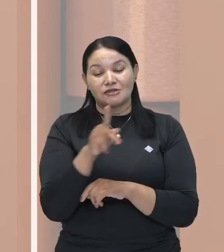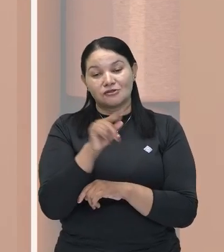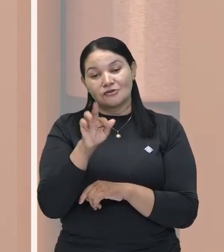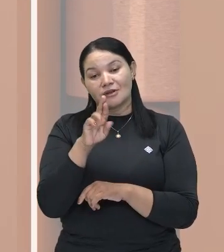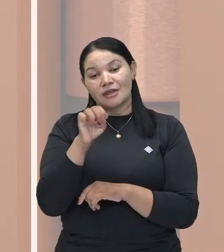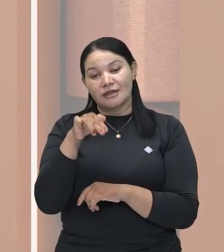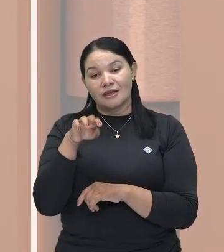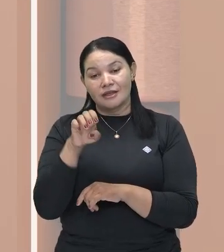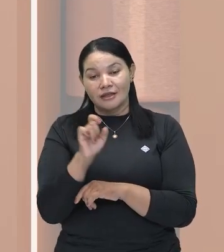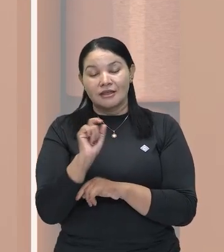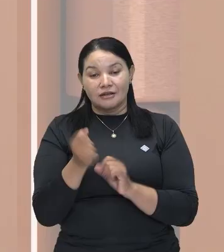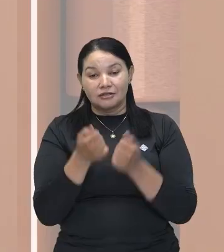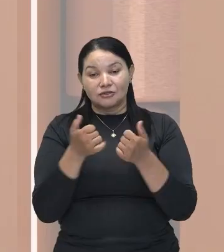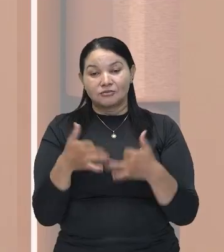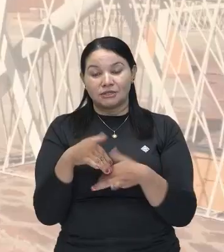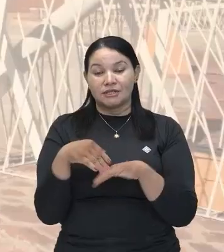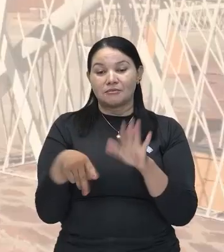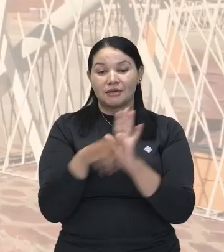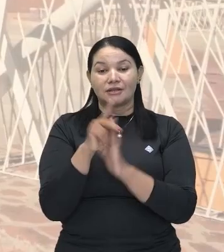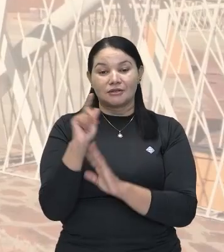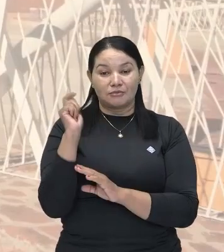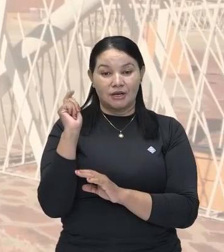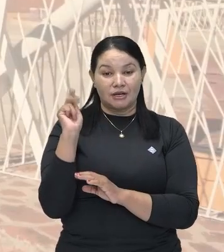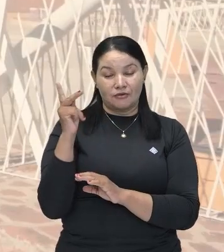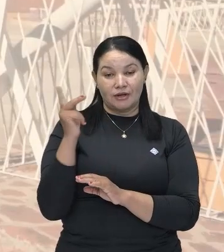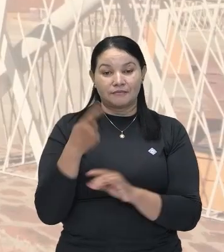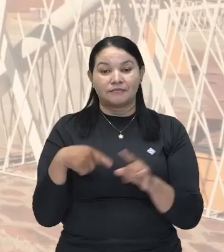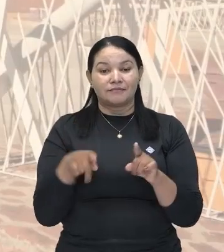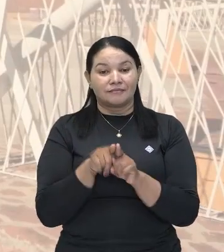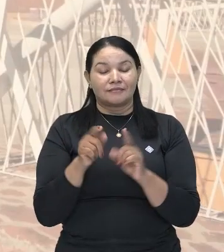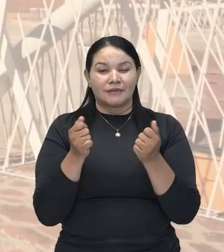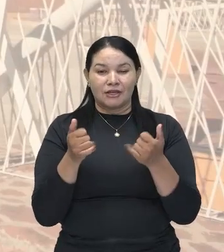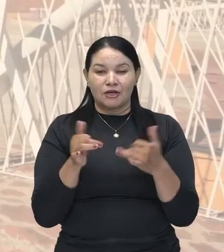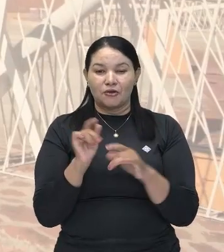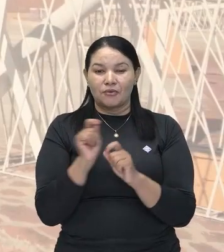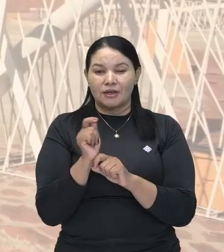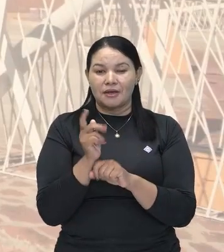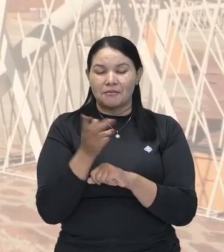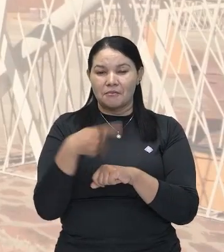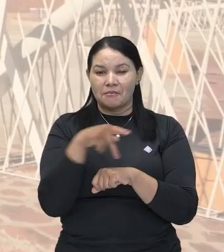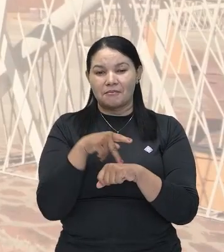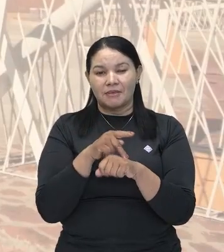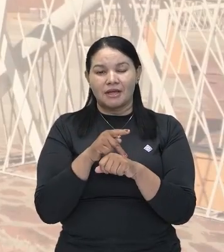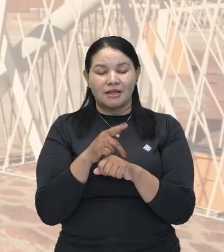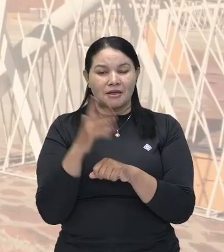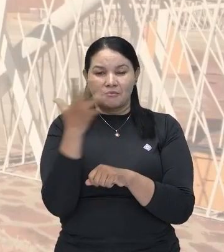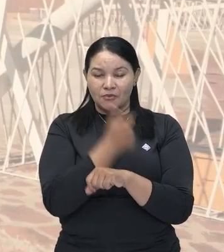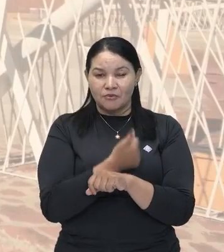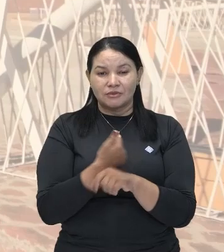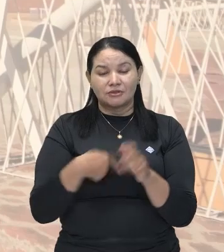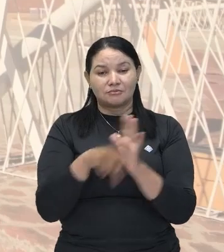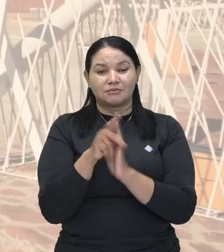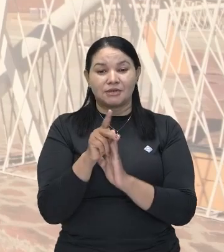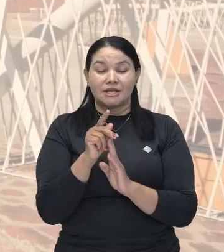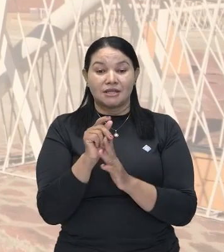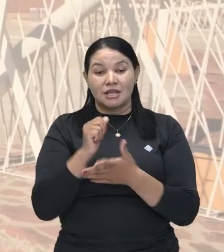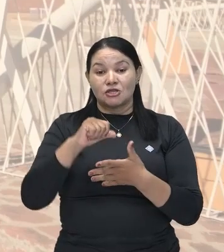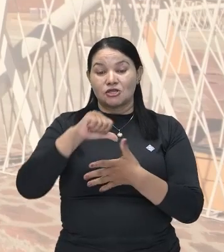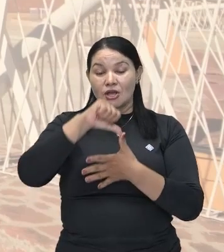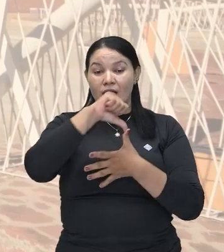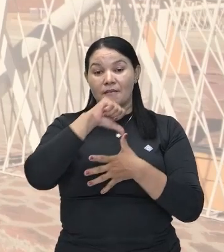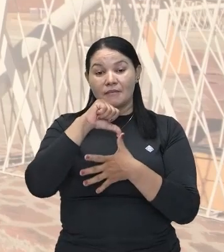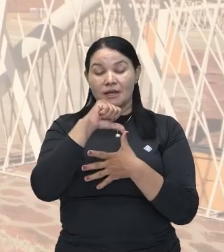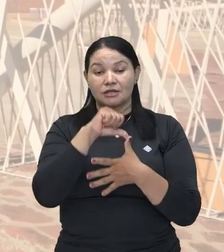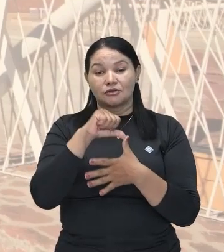né, sobre o Paraguai. Vamos lá. O Paraguai é um lindo país aqui da América do Sul. Faz fronteira com o Brasil,